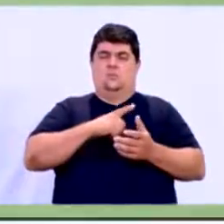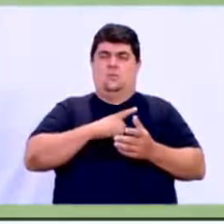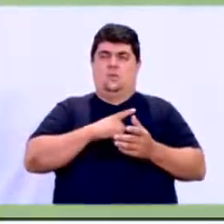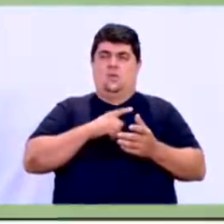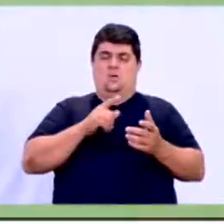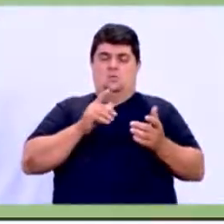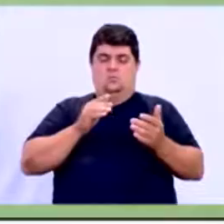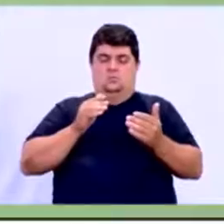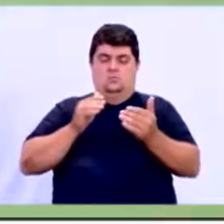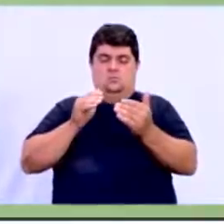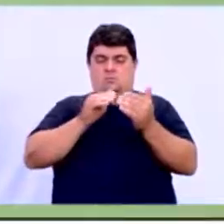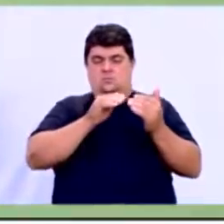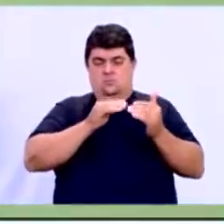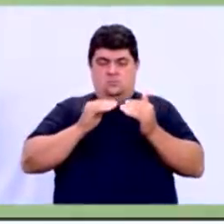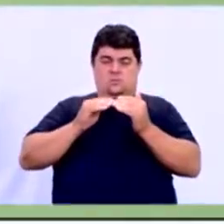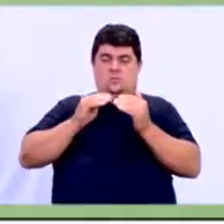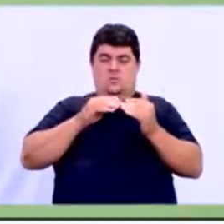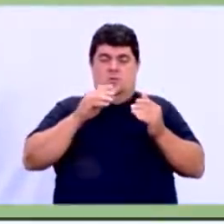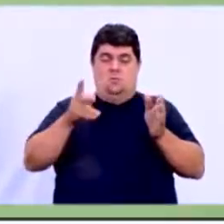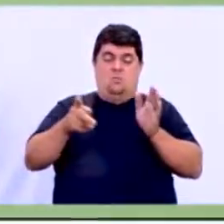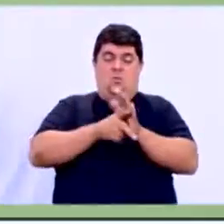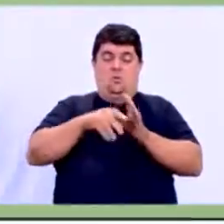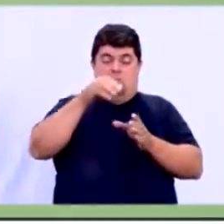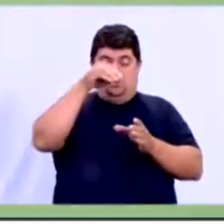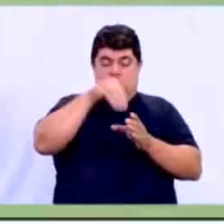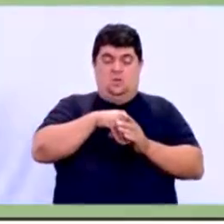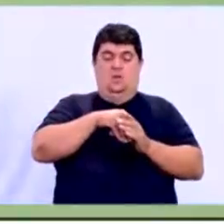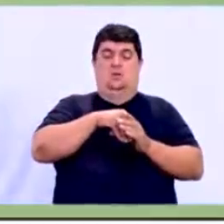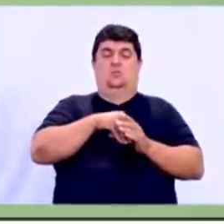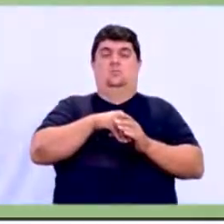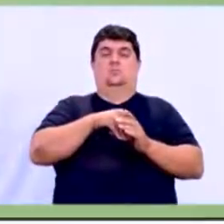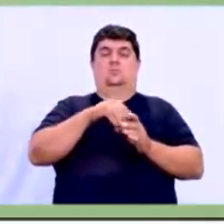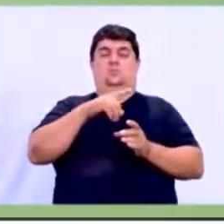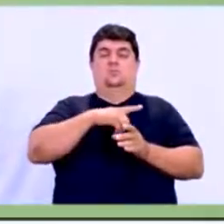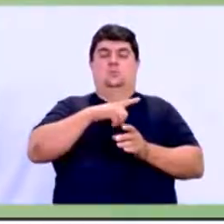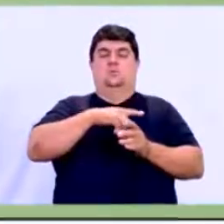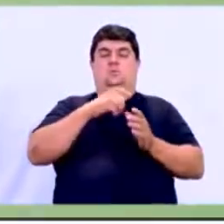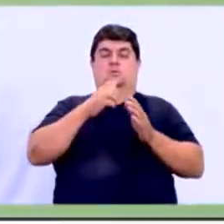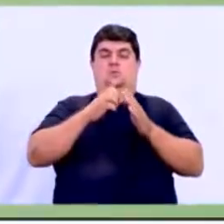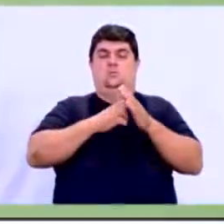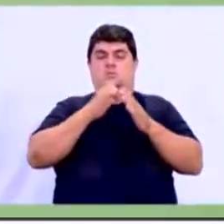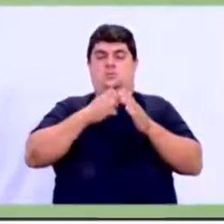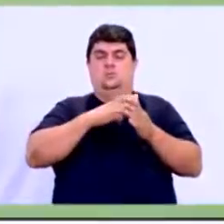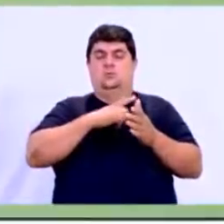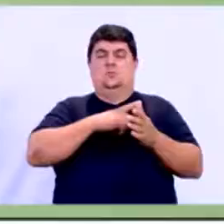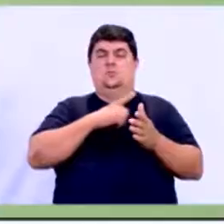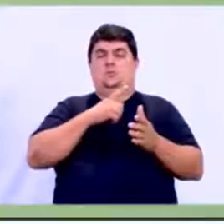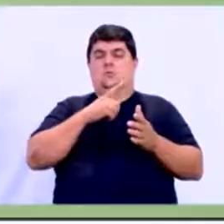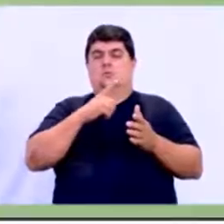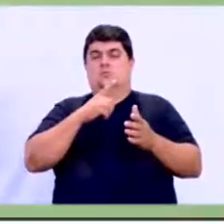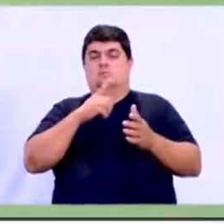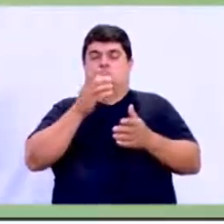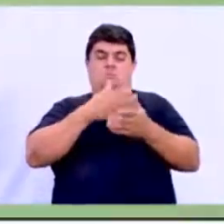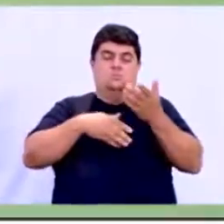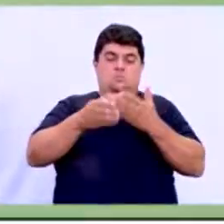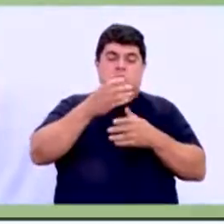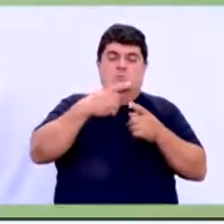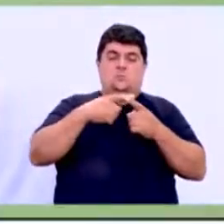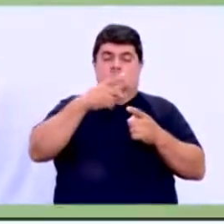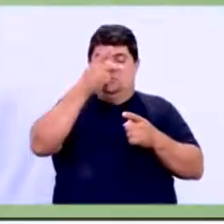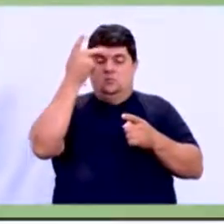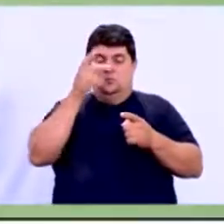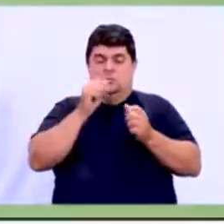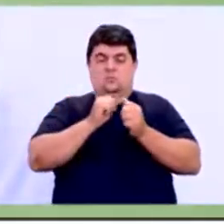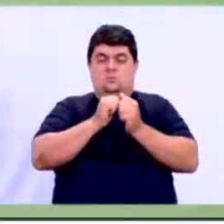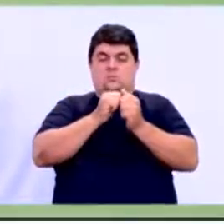relacionados ao ambiente interno. A empresa consegue controlar e tem maior facilidade, né, de